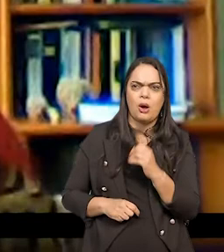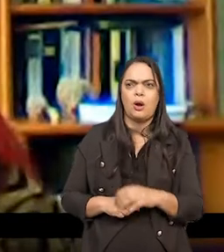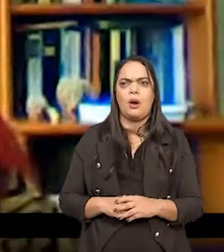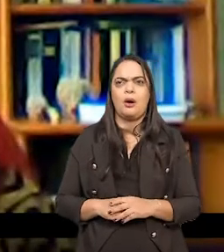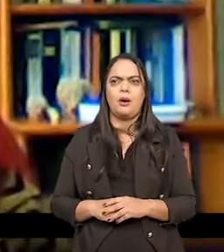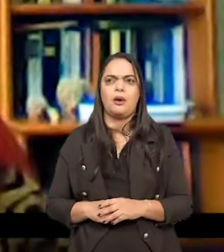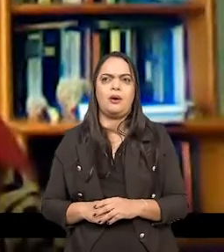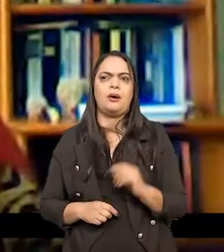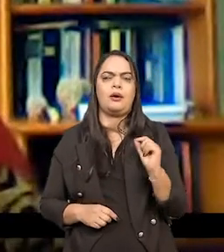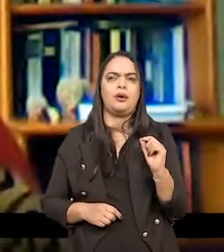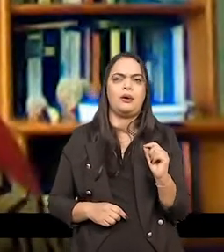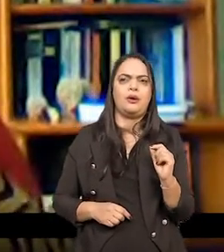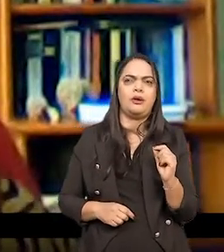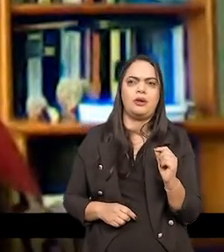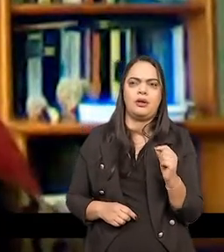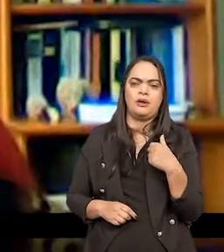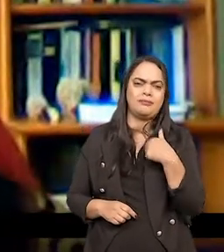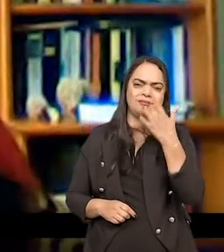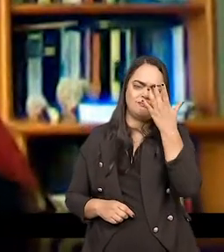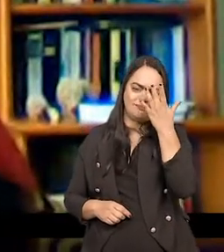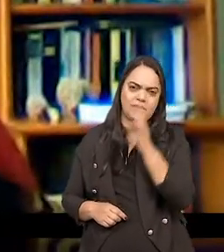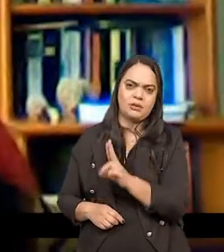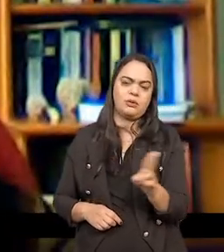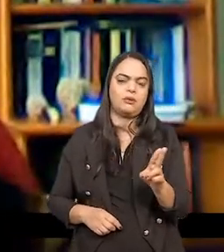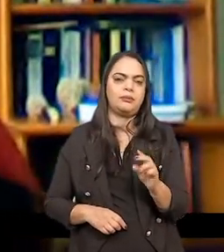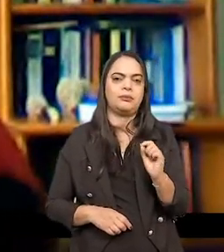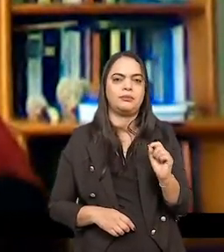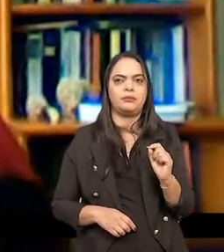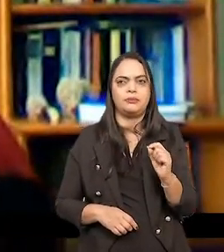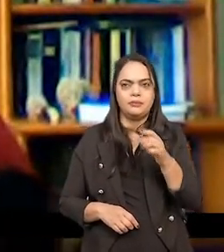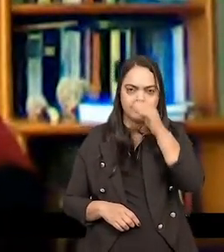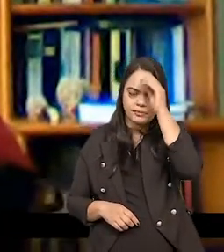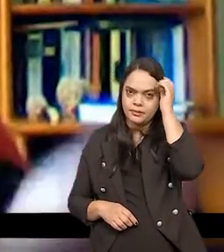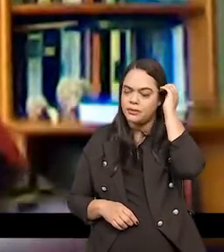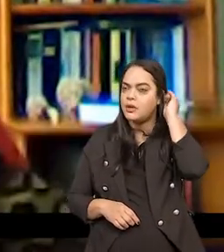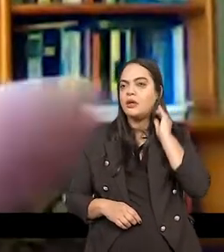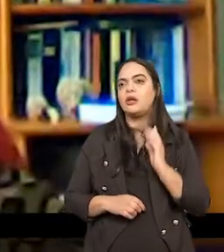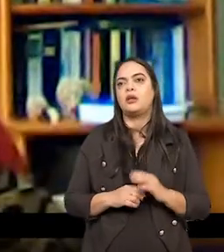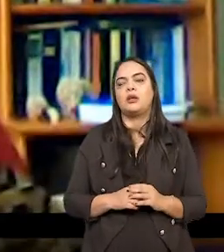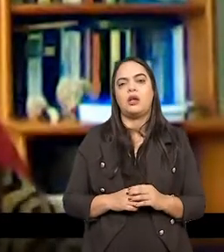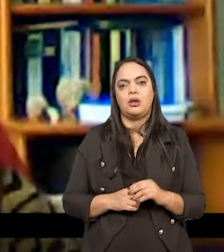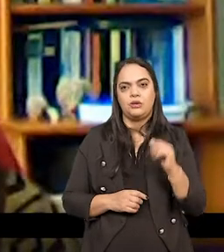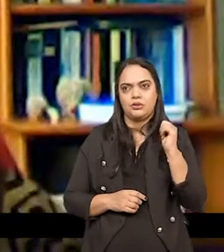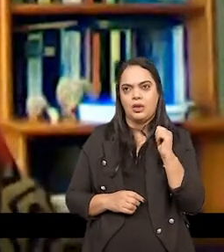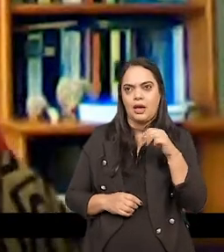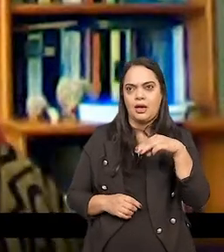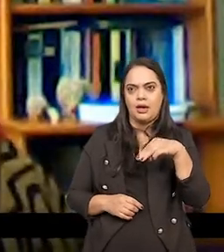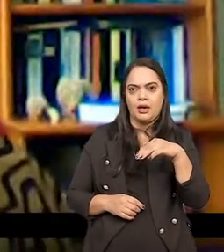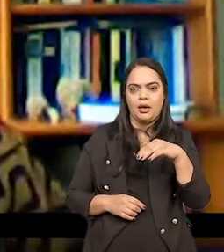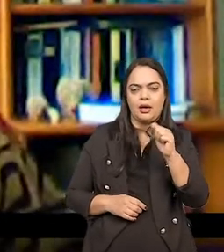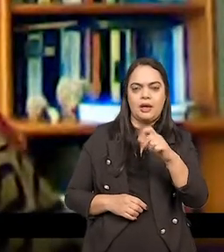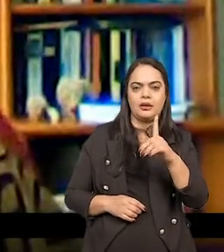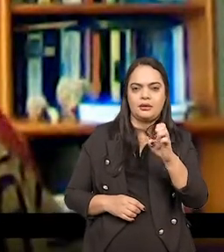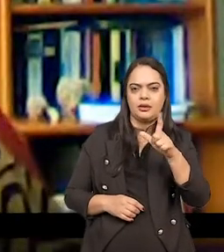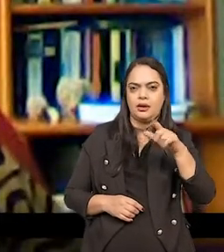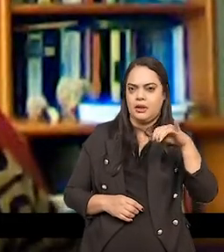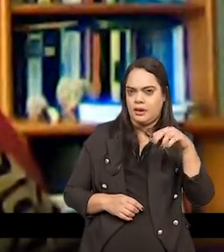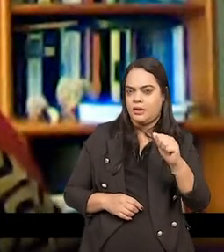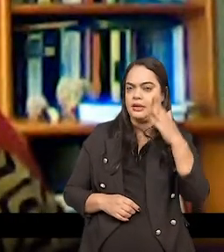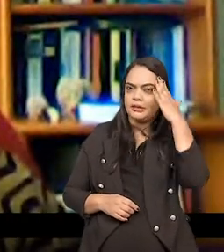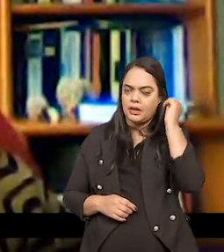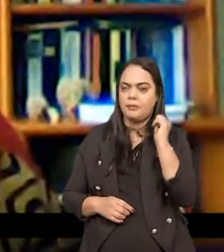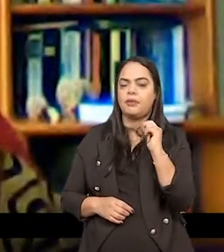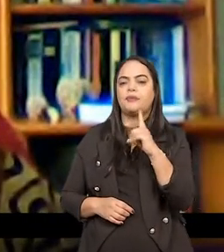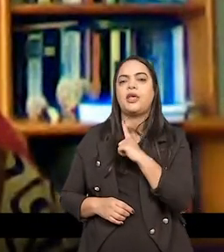nome Nagelstein, se chama ele, e vazou, acho que a Melina sabe disso, pode me ajudar, vazou um áudio